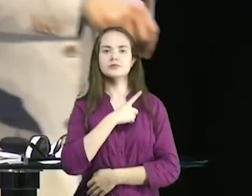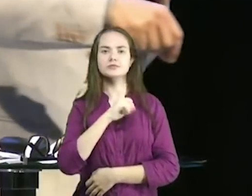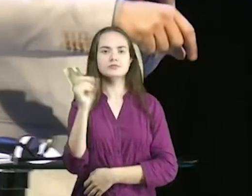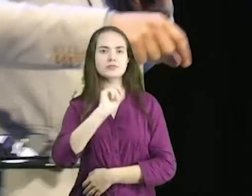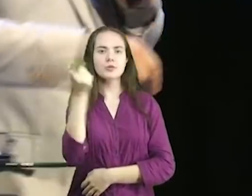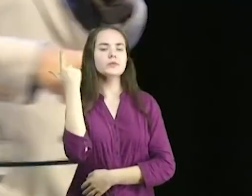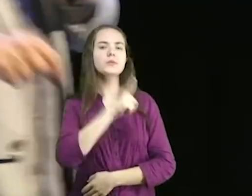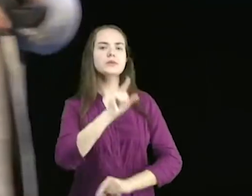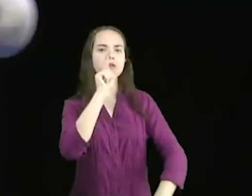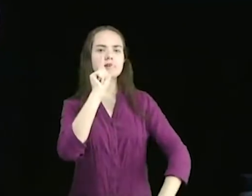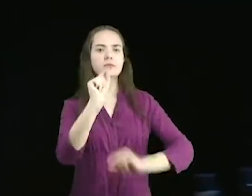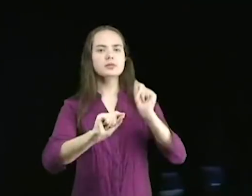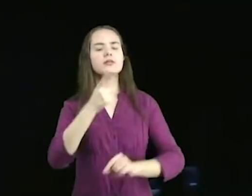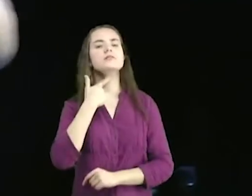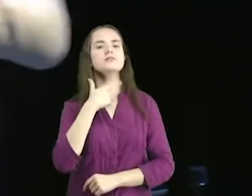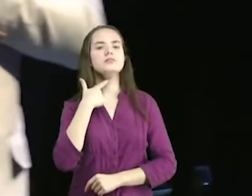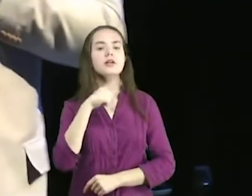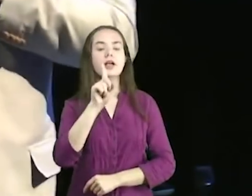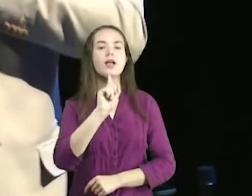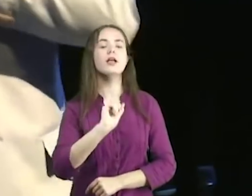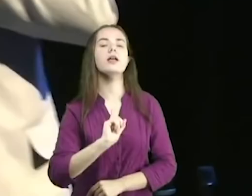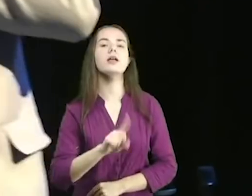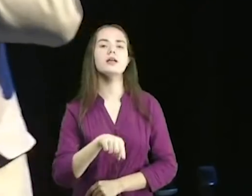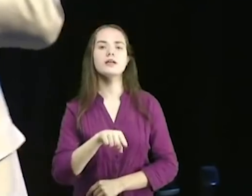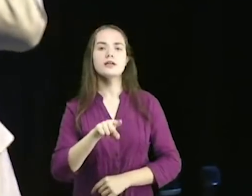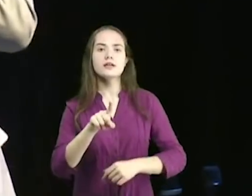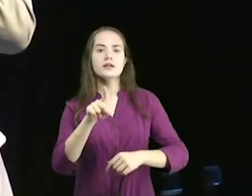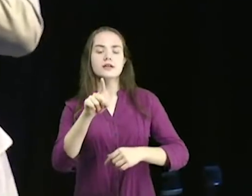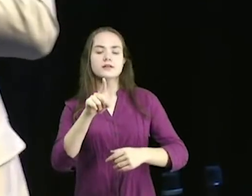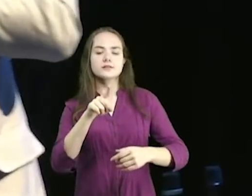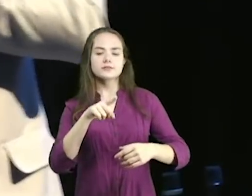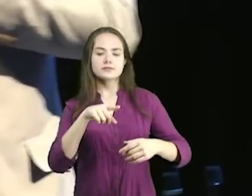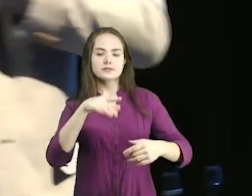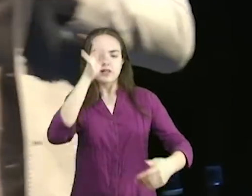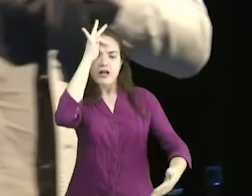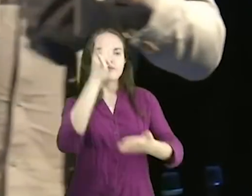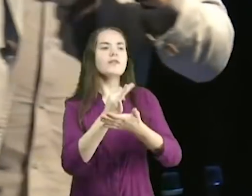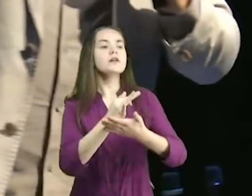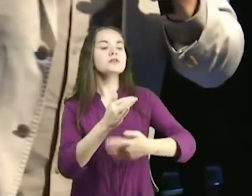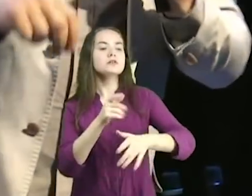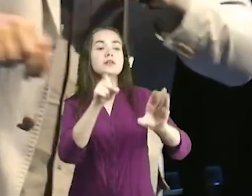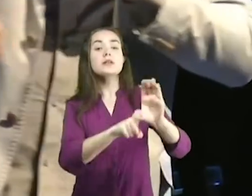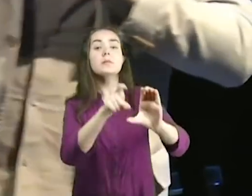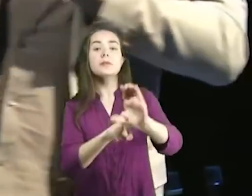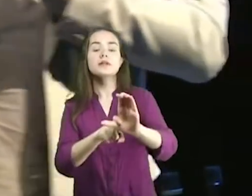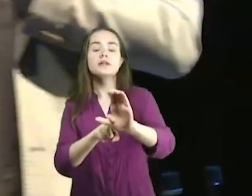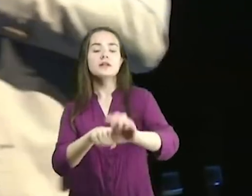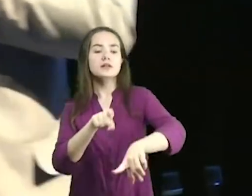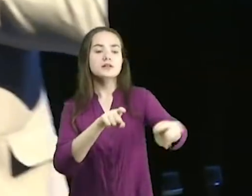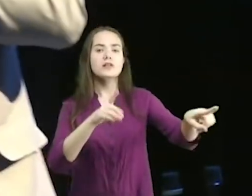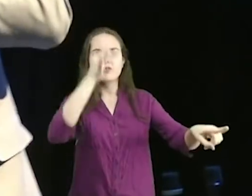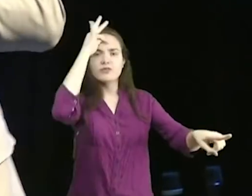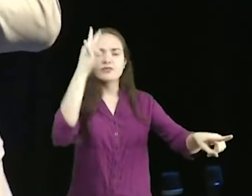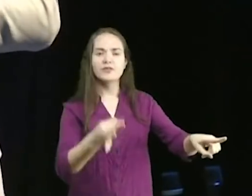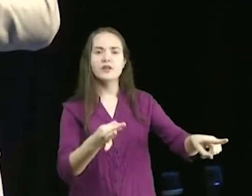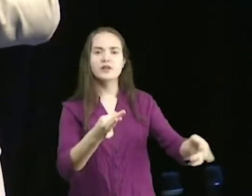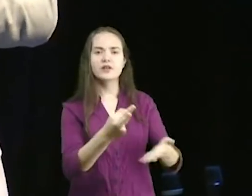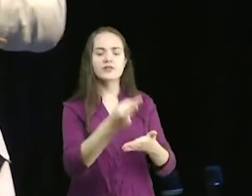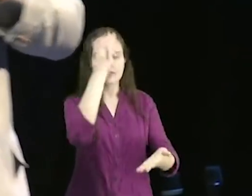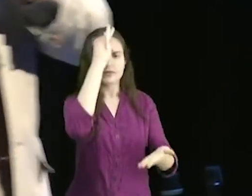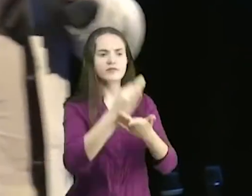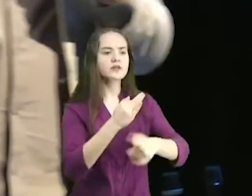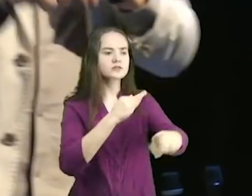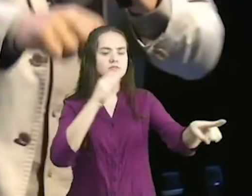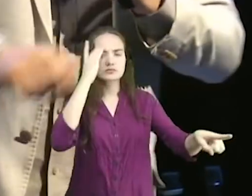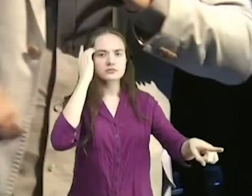gente quer, é a gente andar uma fé de segunda mão. É a gente tentar lutar com a fé dos outros. É a